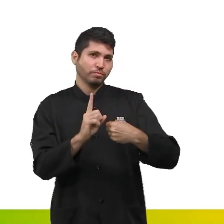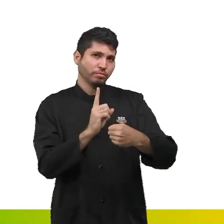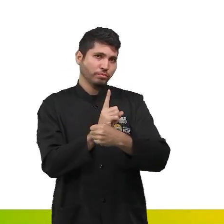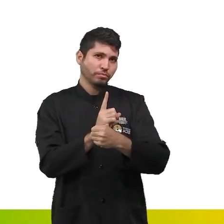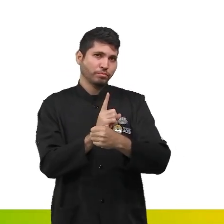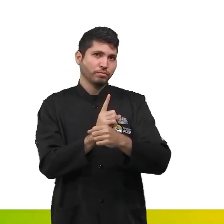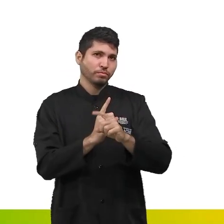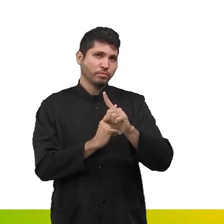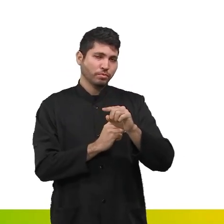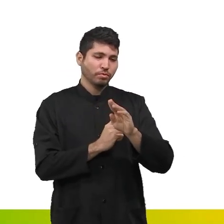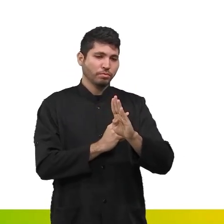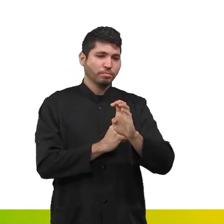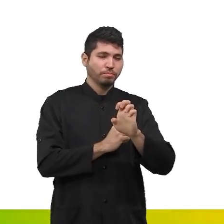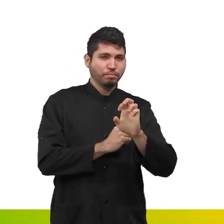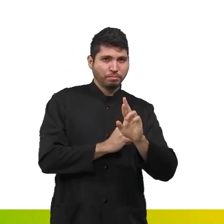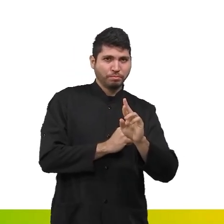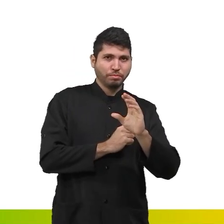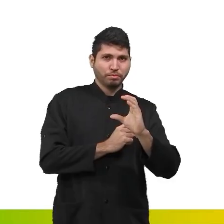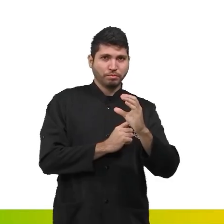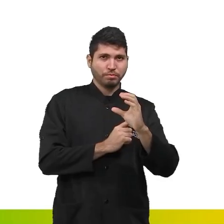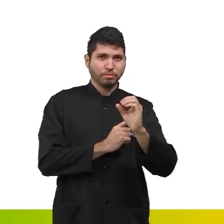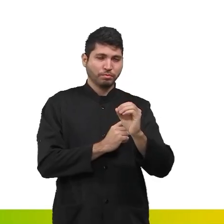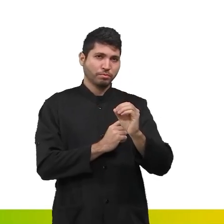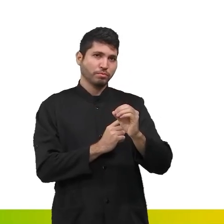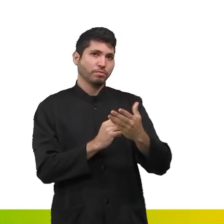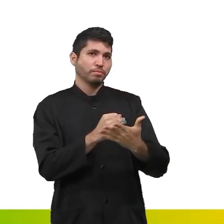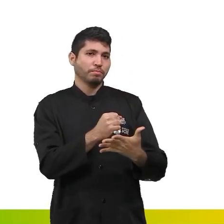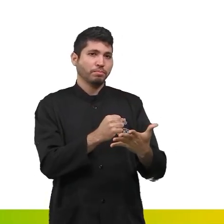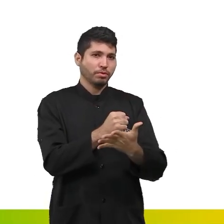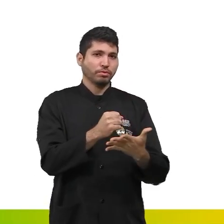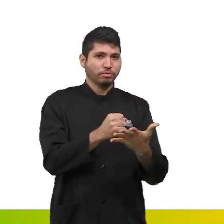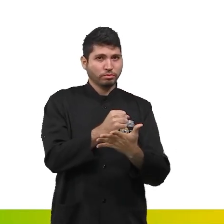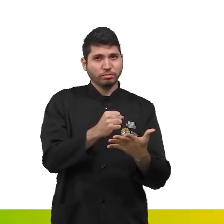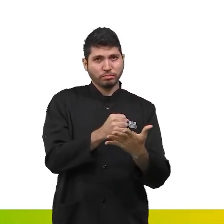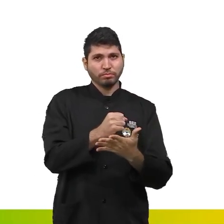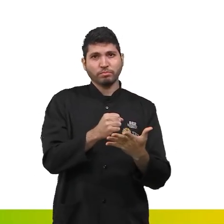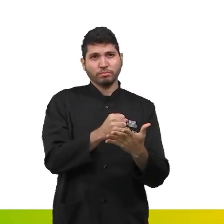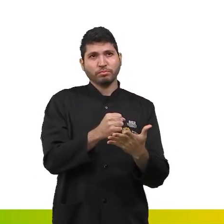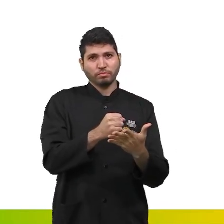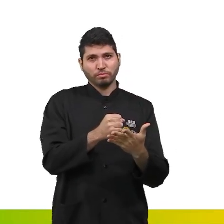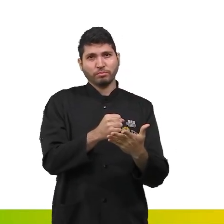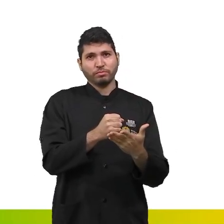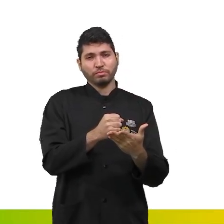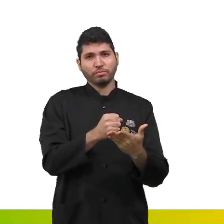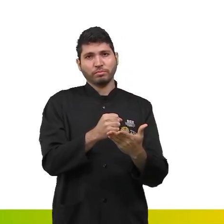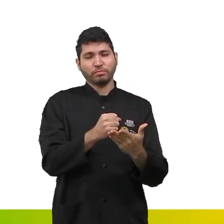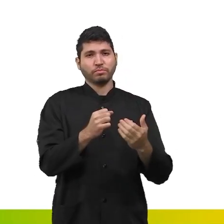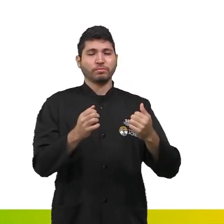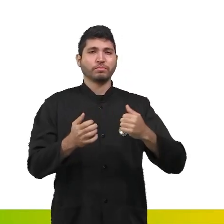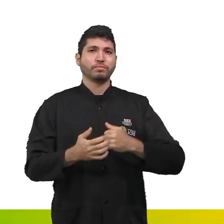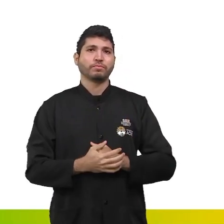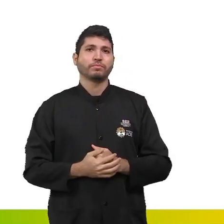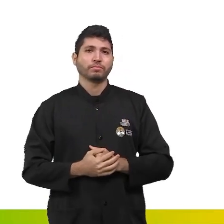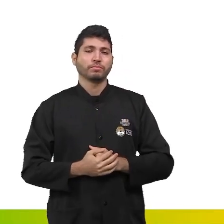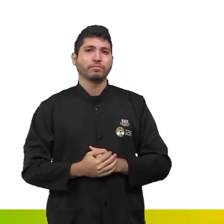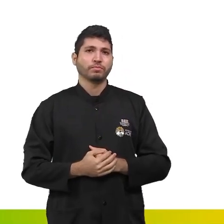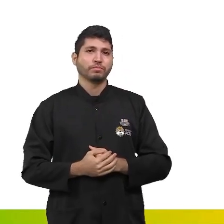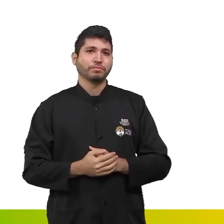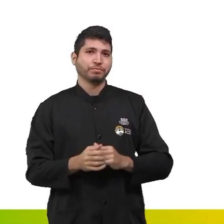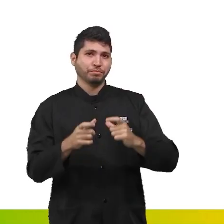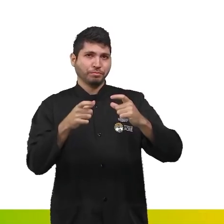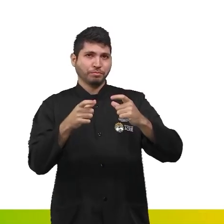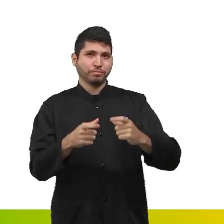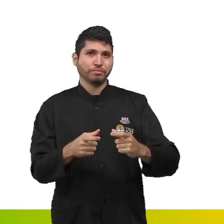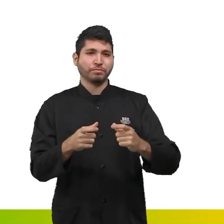sociedade. Tudo bem, gente? E esse berço da civilização, a Mesopotâmia, está